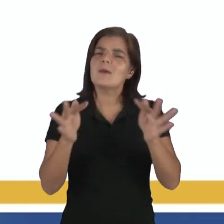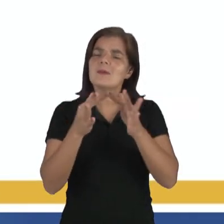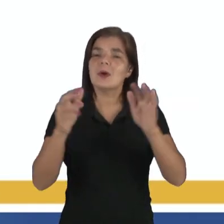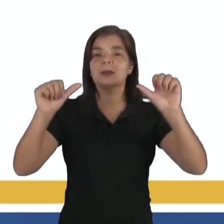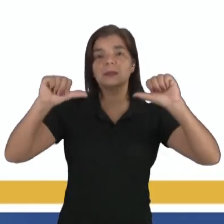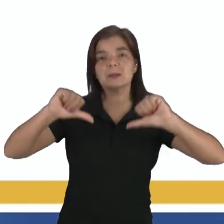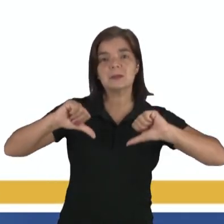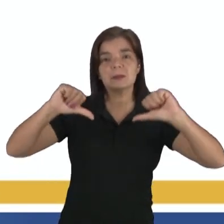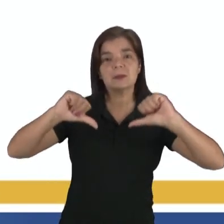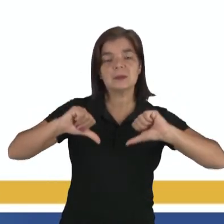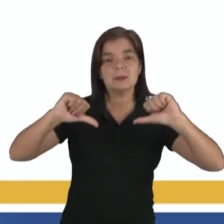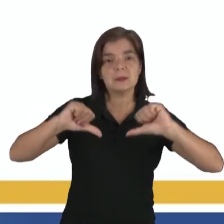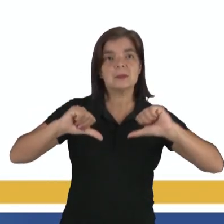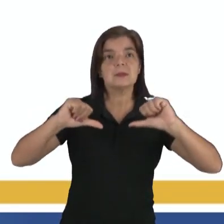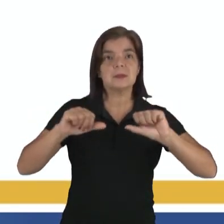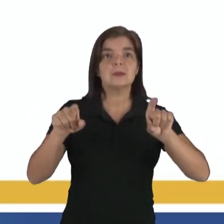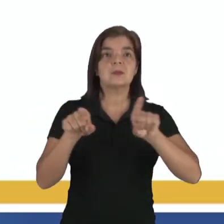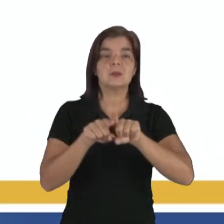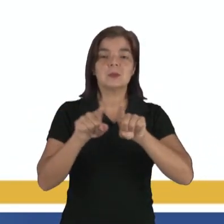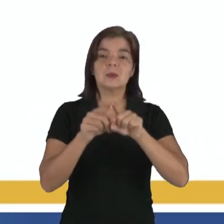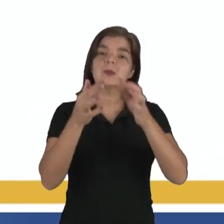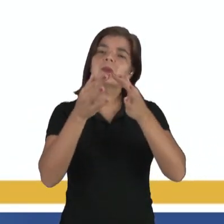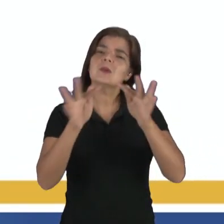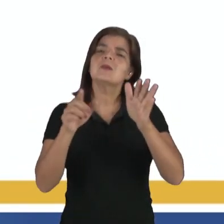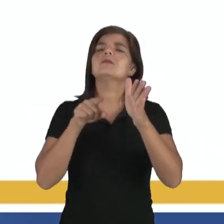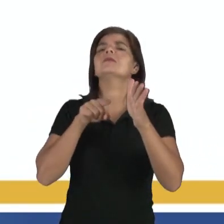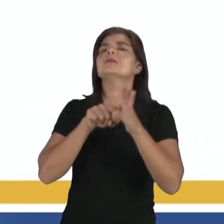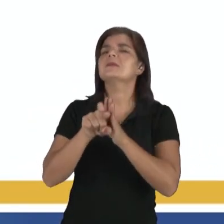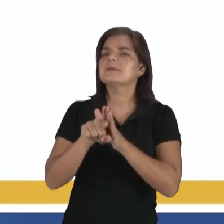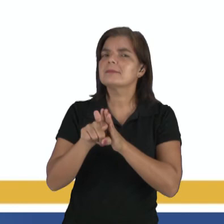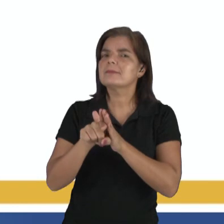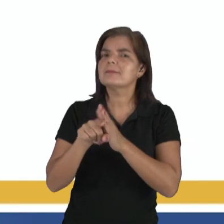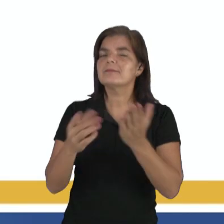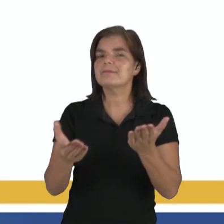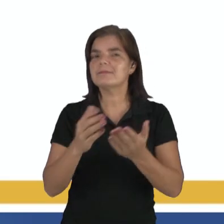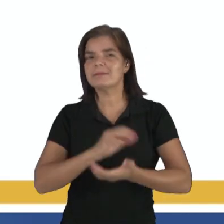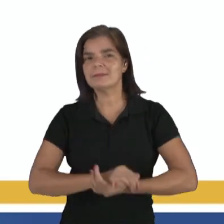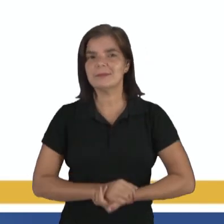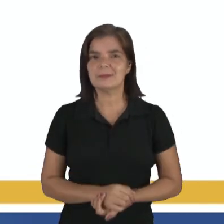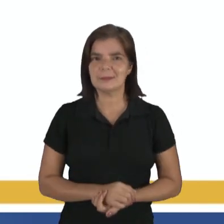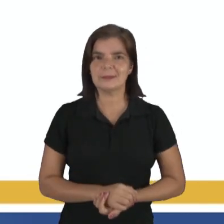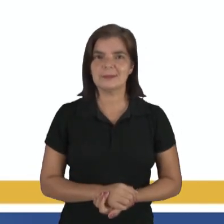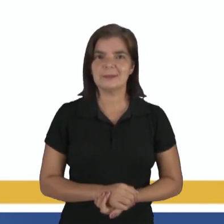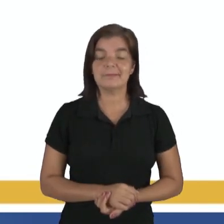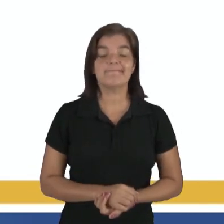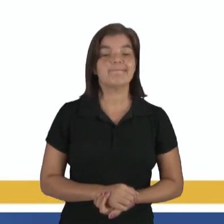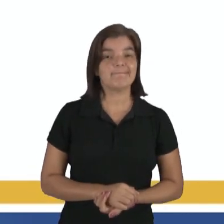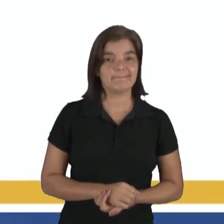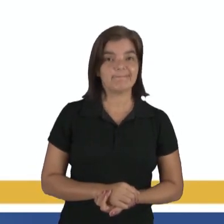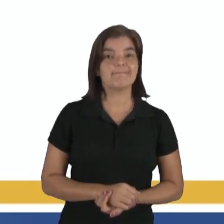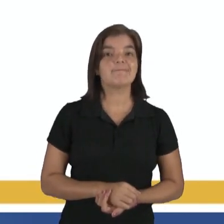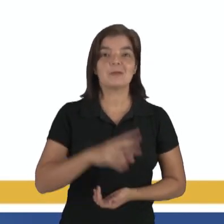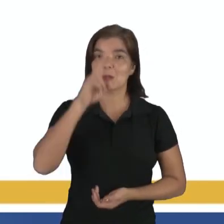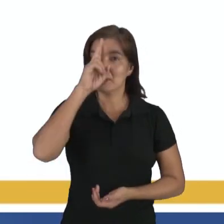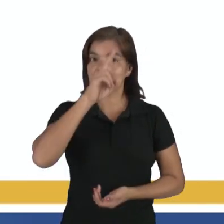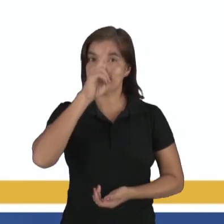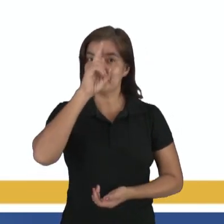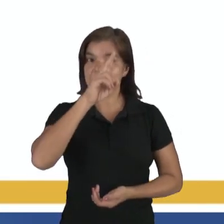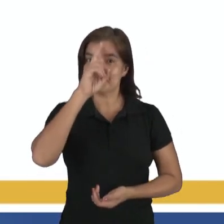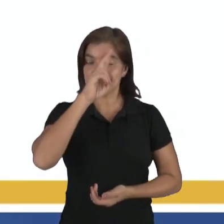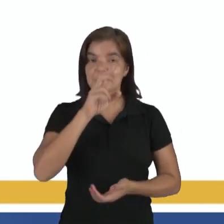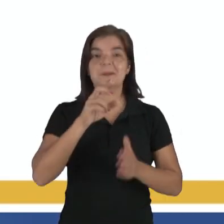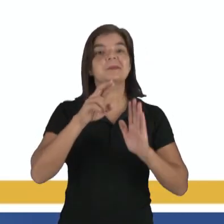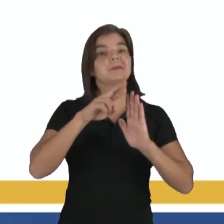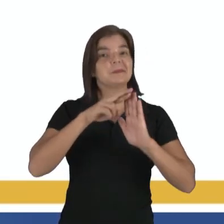essa pergunta, aliás, essa frase, nas formas negativas e interrogativas, hein? Então vocês têm que lembrar aí